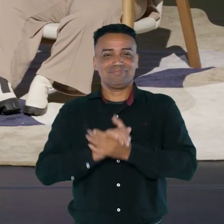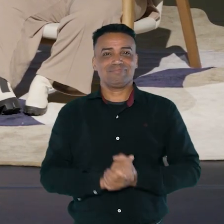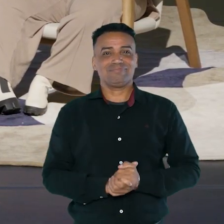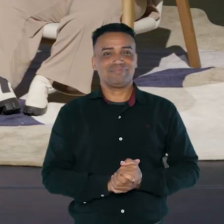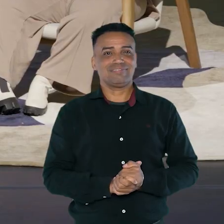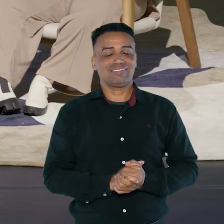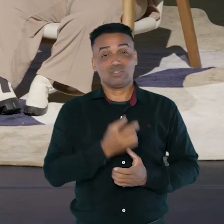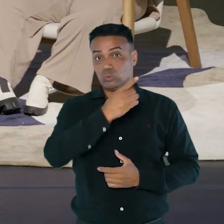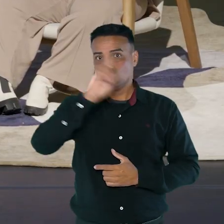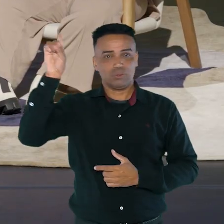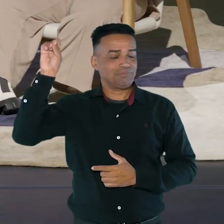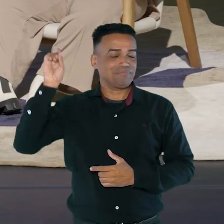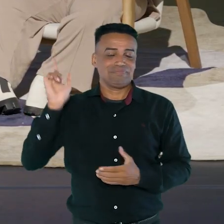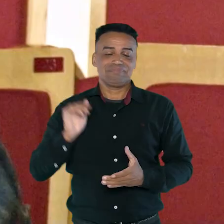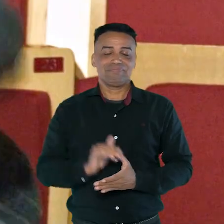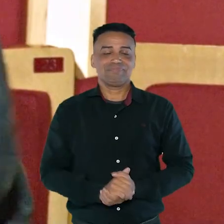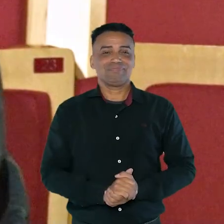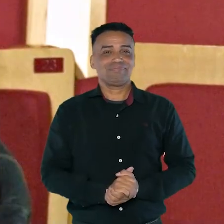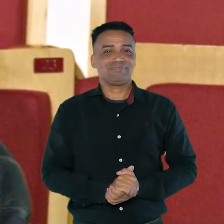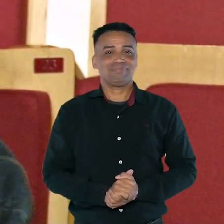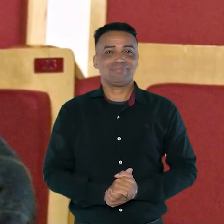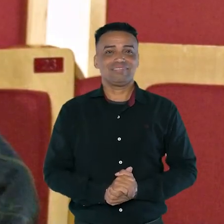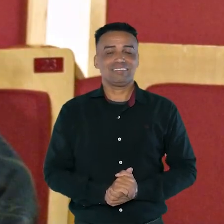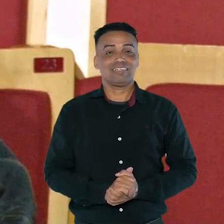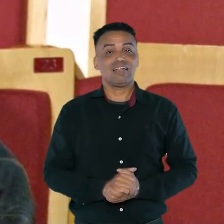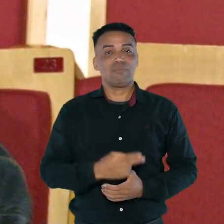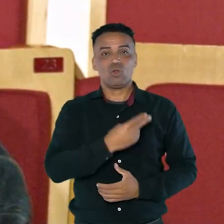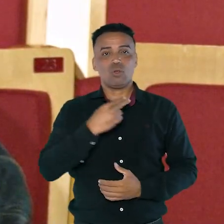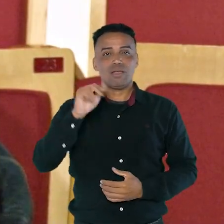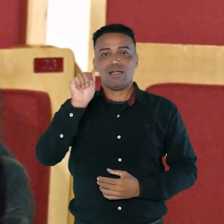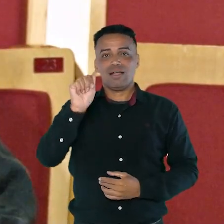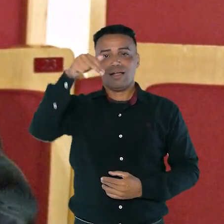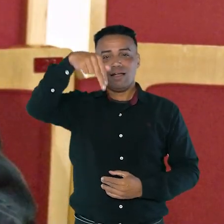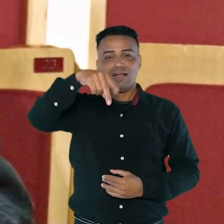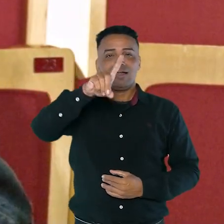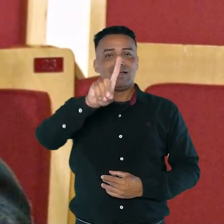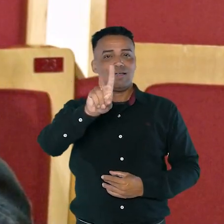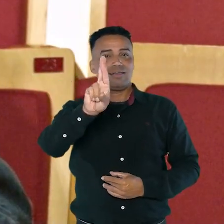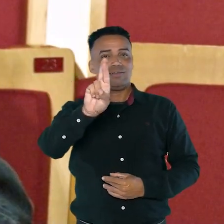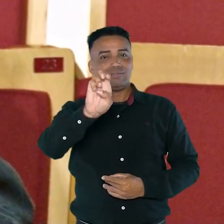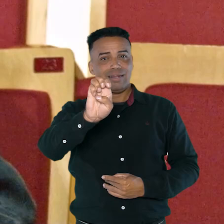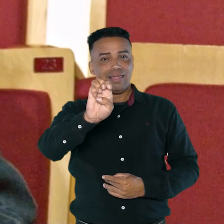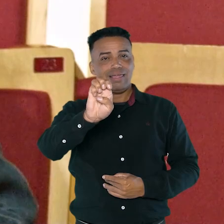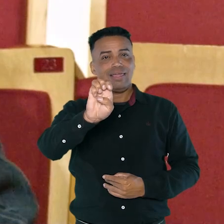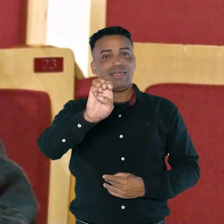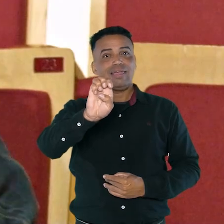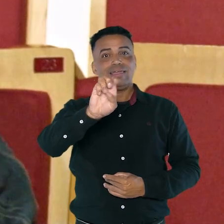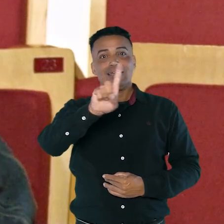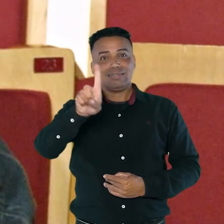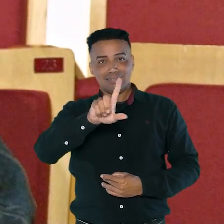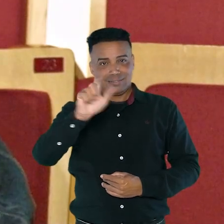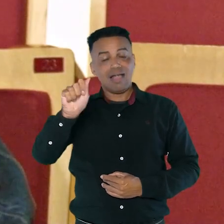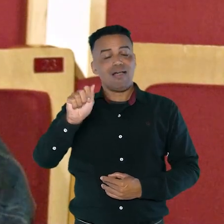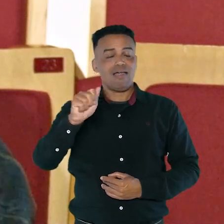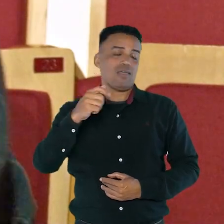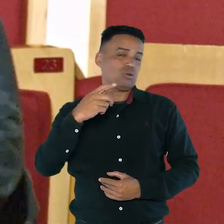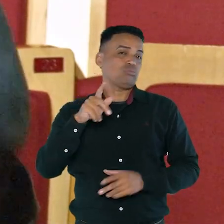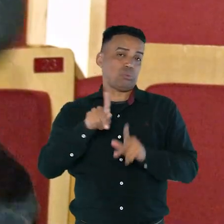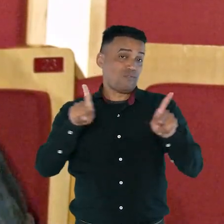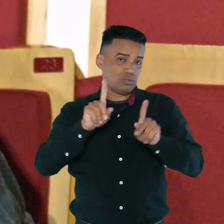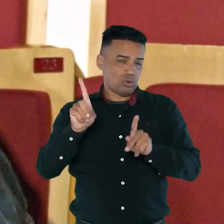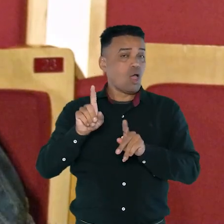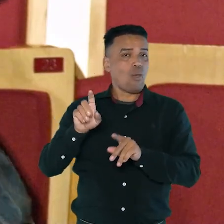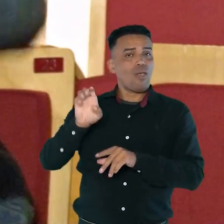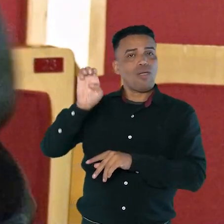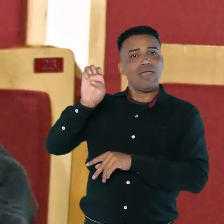Aqui. A derradeira. Oi, meu nome é Andresa. Eu sou educadora, né? Não professora, mas educadora.